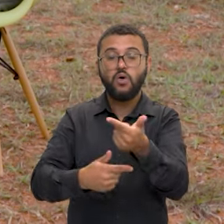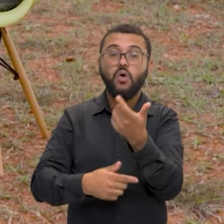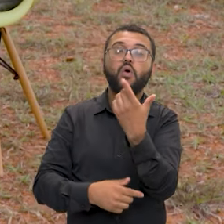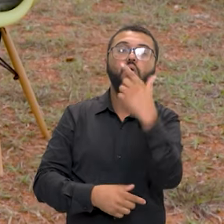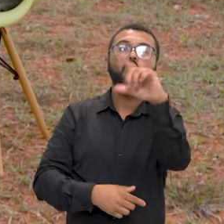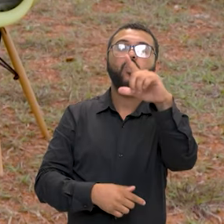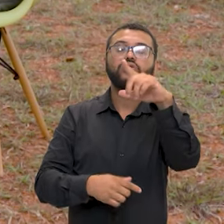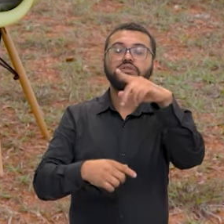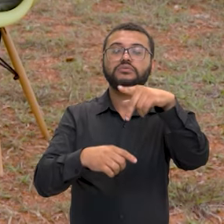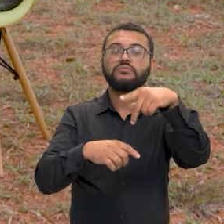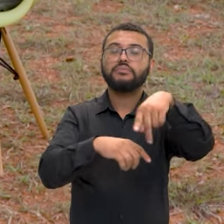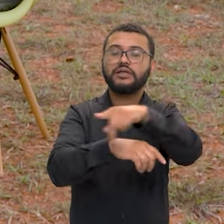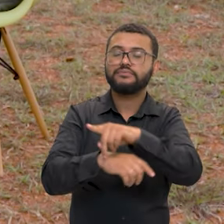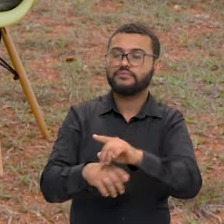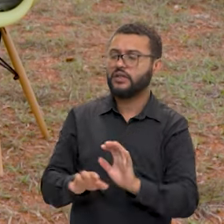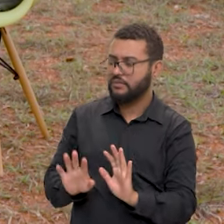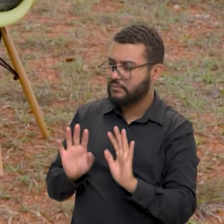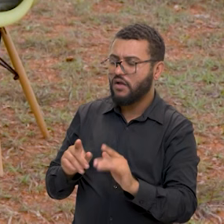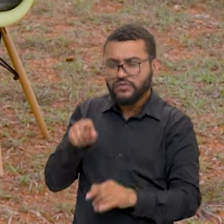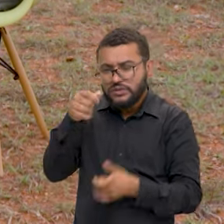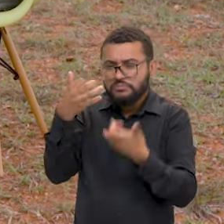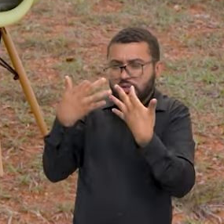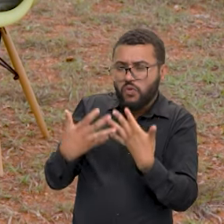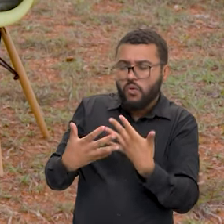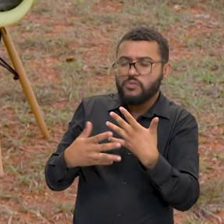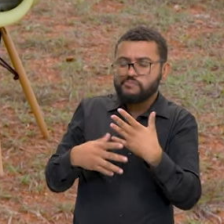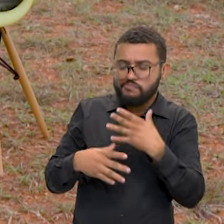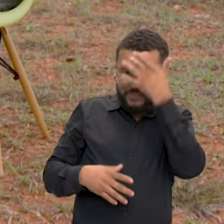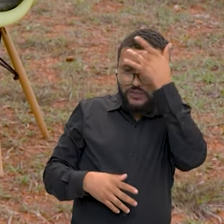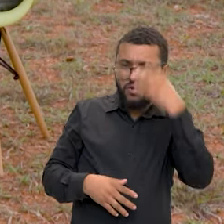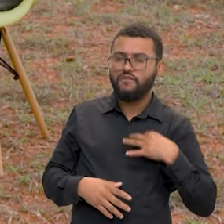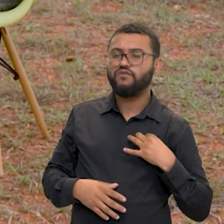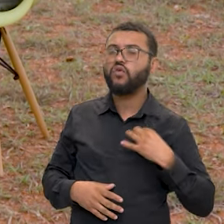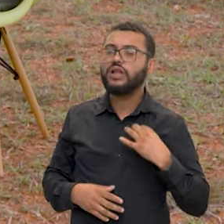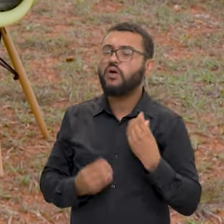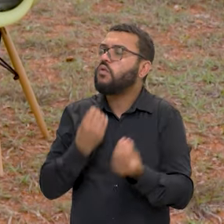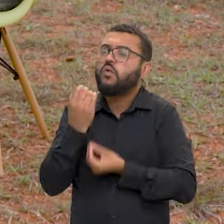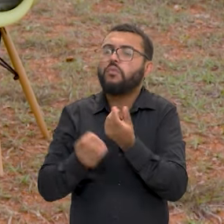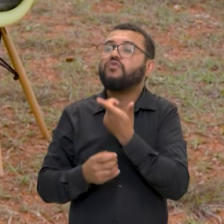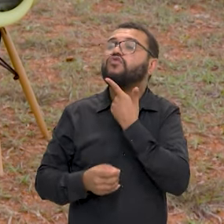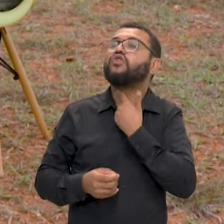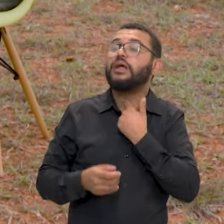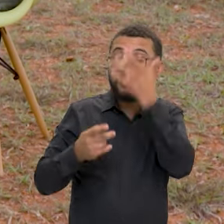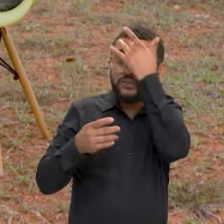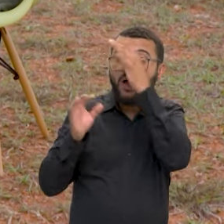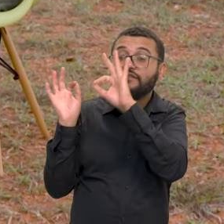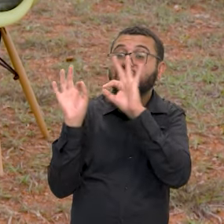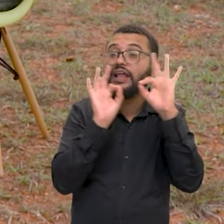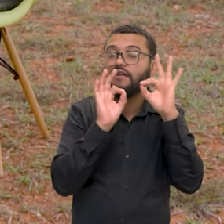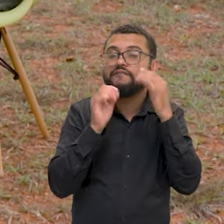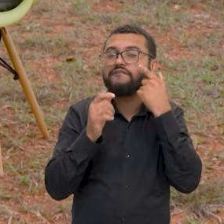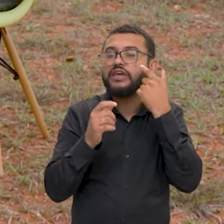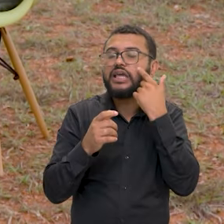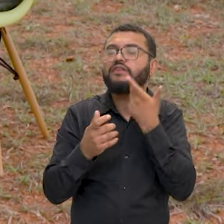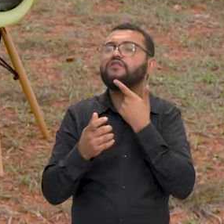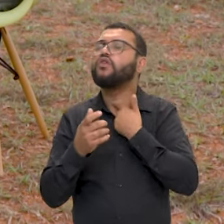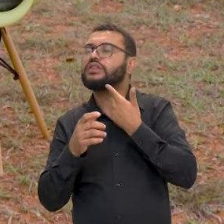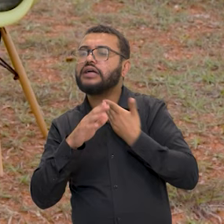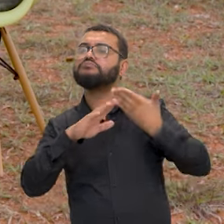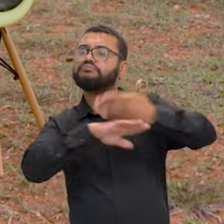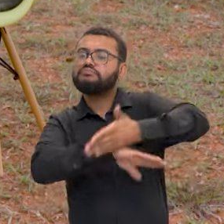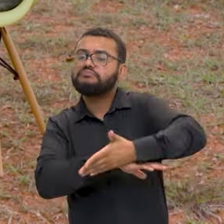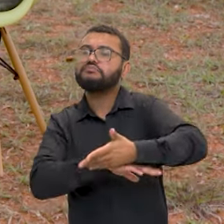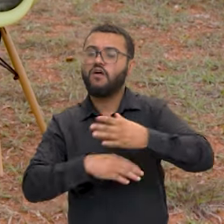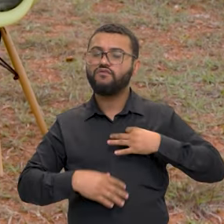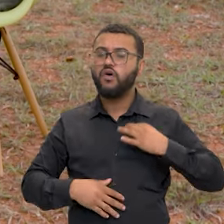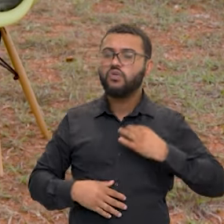estão nos ouvindo aqui, nos vendo, quiserem participar, como é possível ser um voluntário do ICMBio? Olha, ser voluntário do ICMBio é